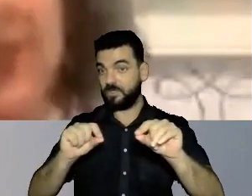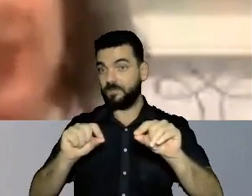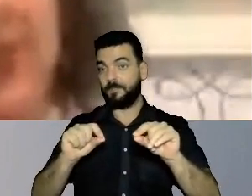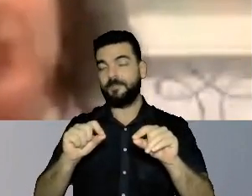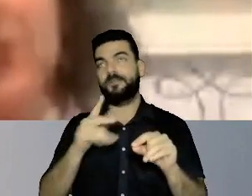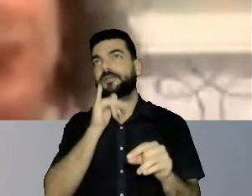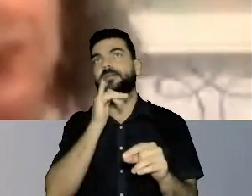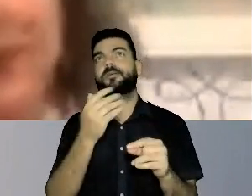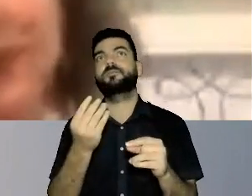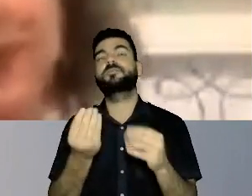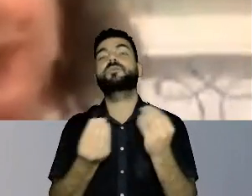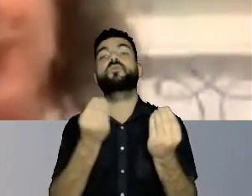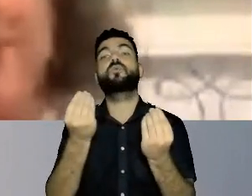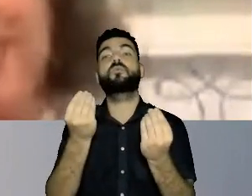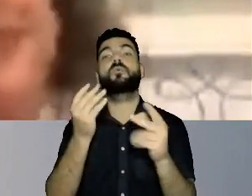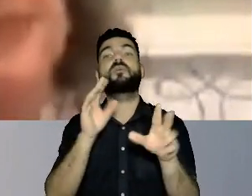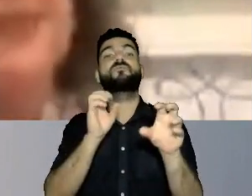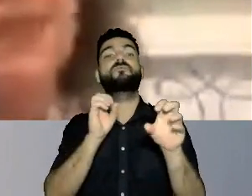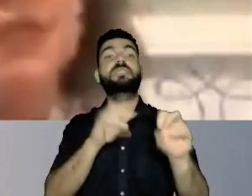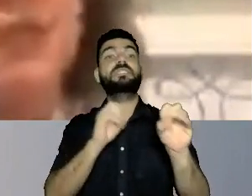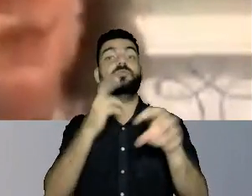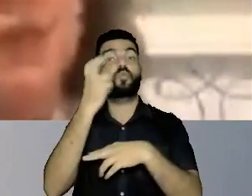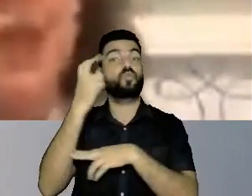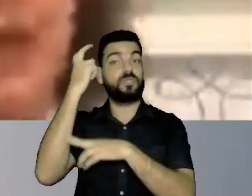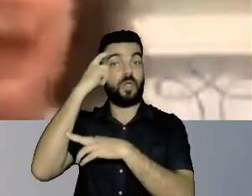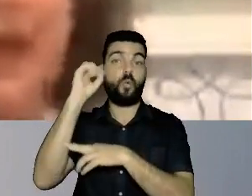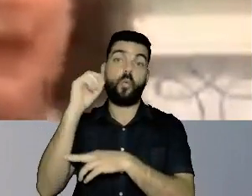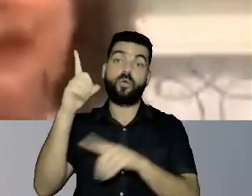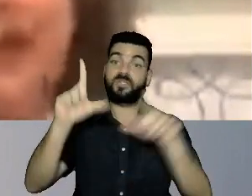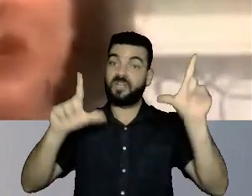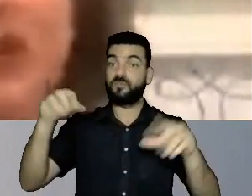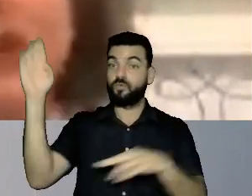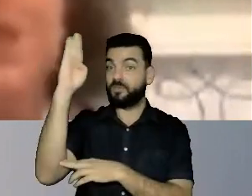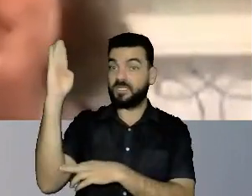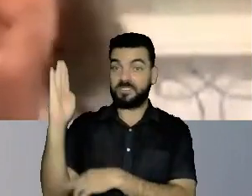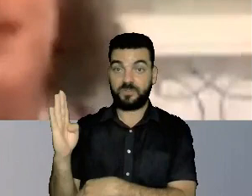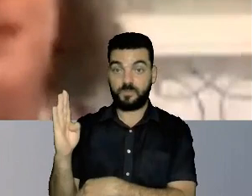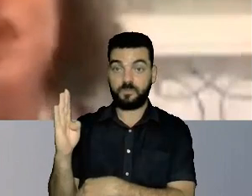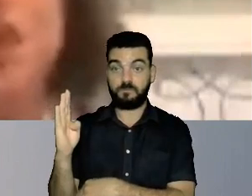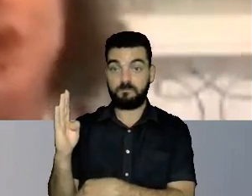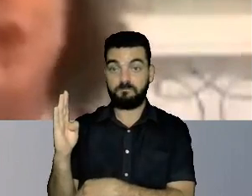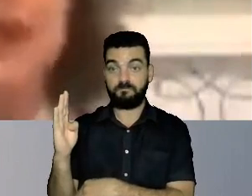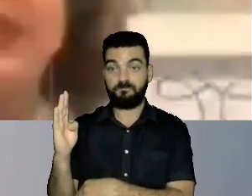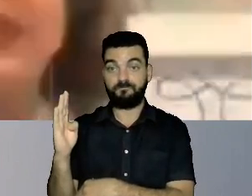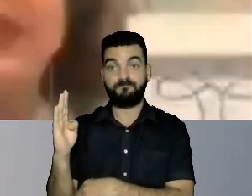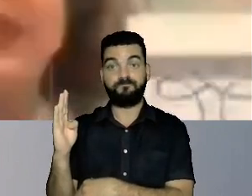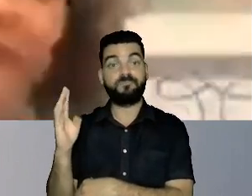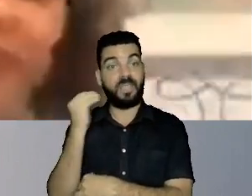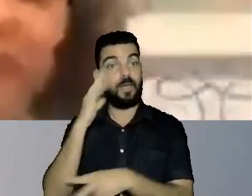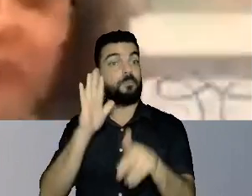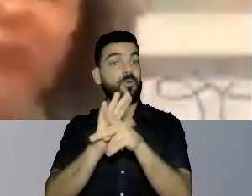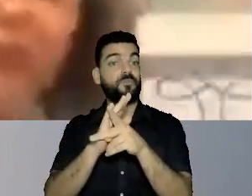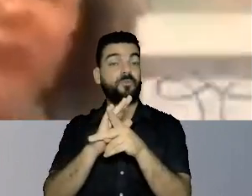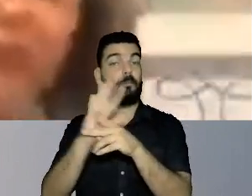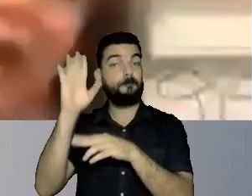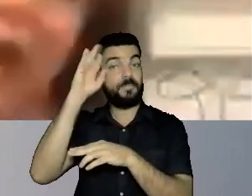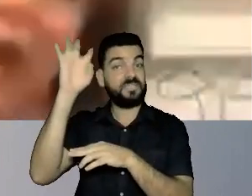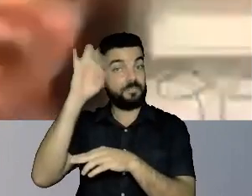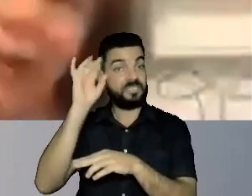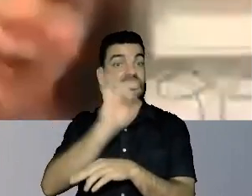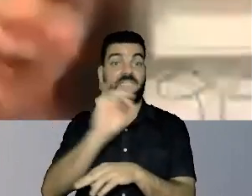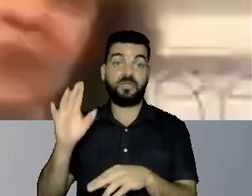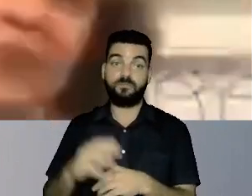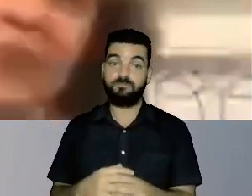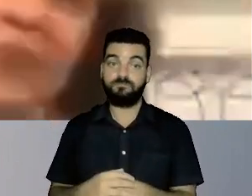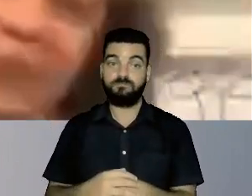indicativa, o Supremo tem uma decisão interessante, dizendo, olha, as escolhas sobre a formação